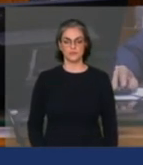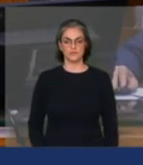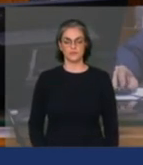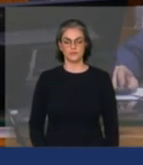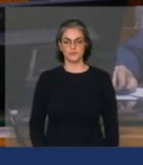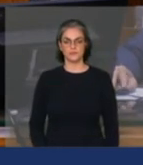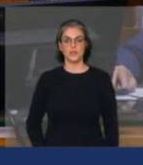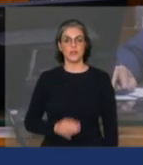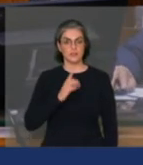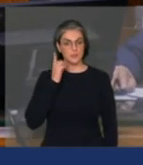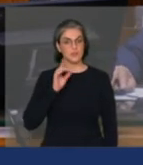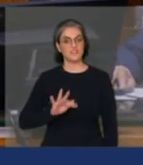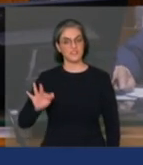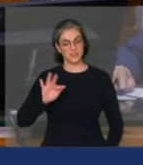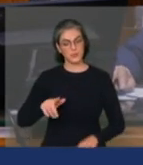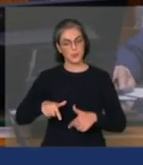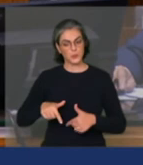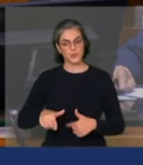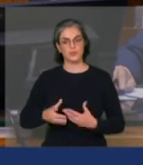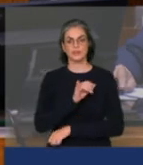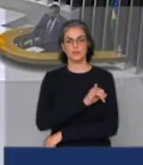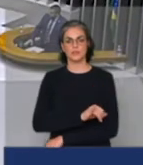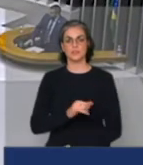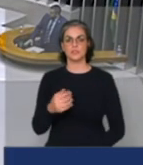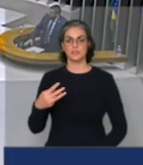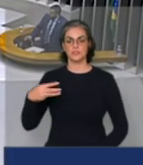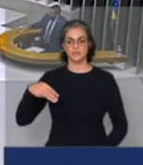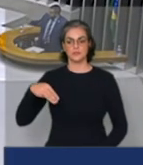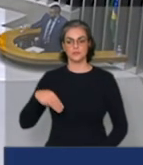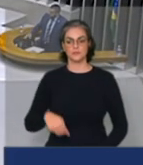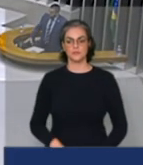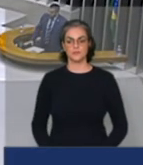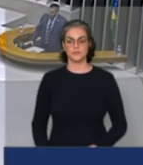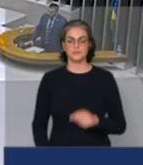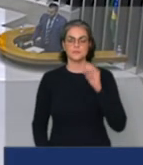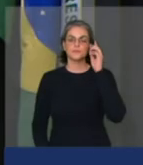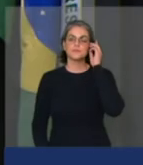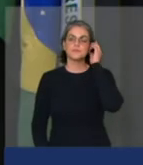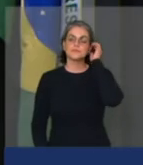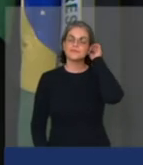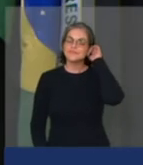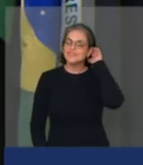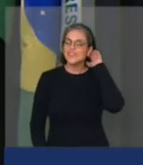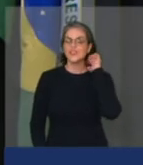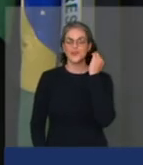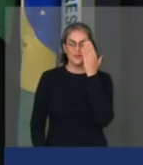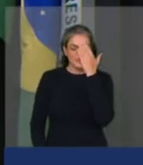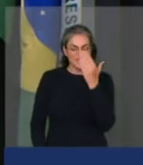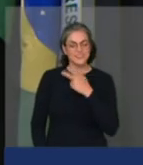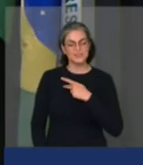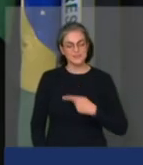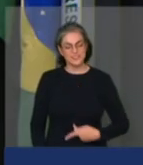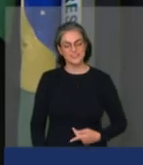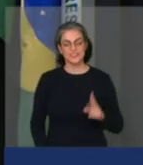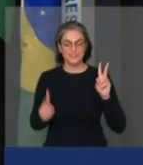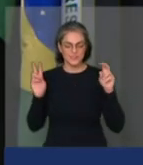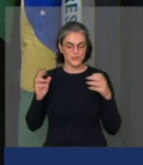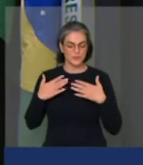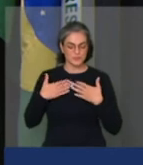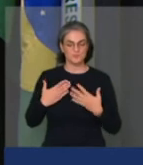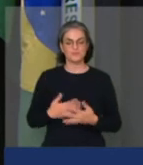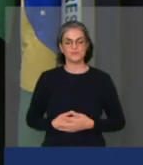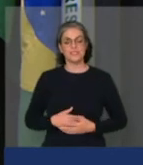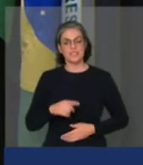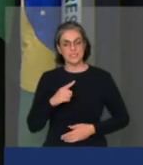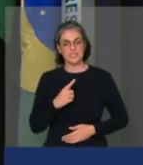muito atuante e que tem lutado muito pelo Estado do Rio de Janeiro obrigado senhor presidente pelas palavras pela deferência não existe um